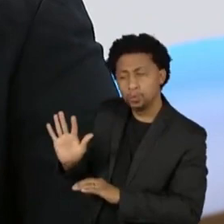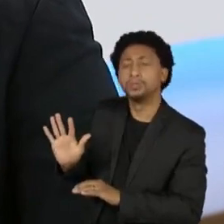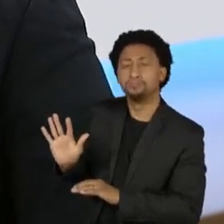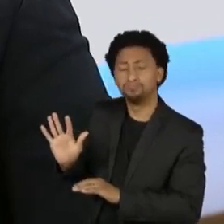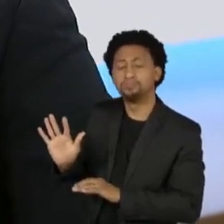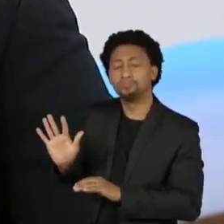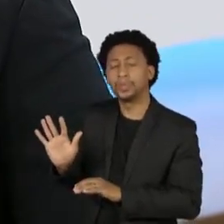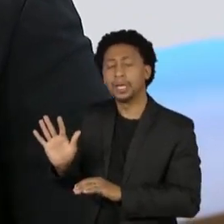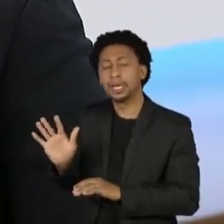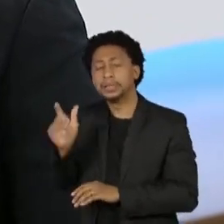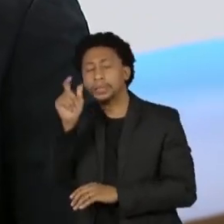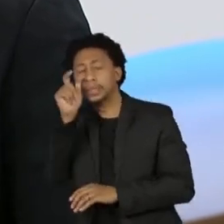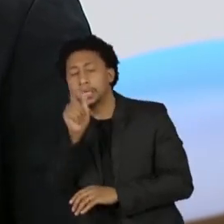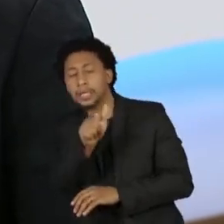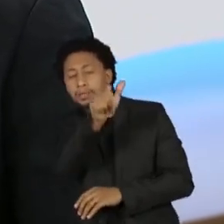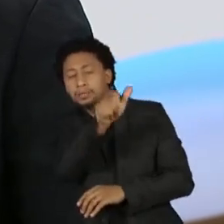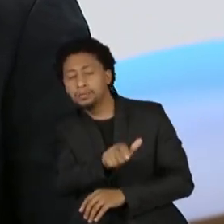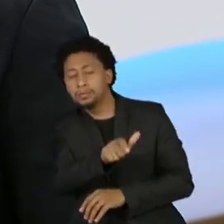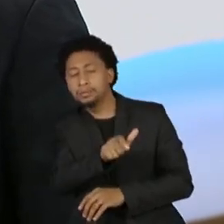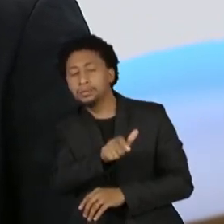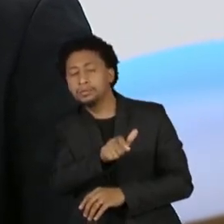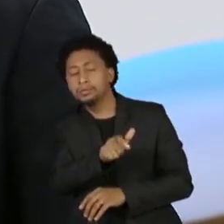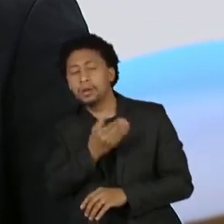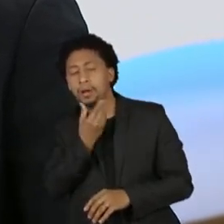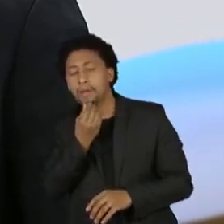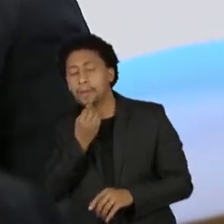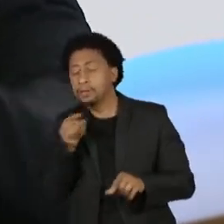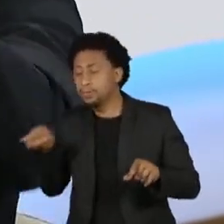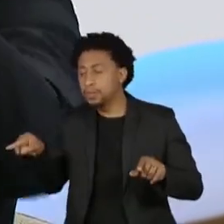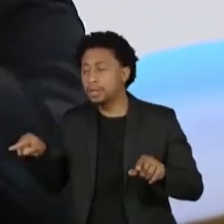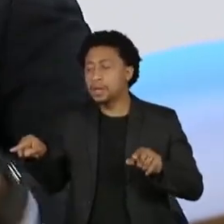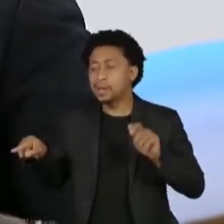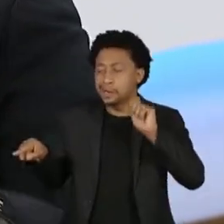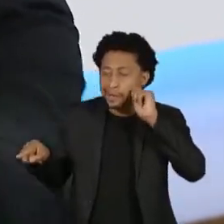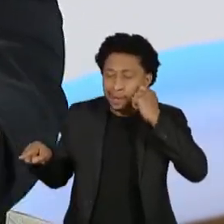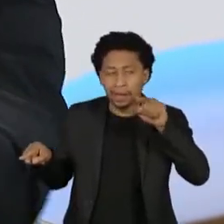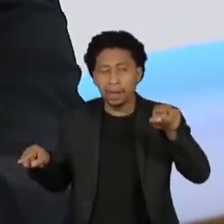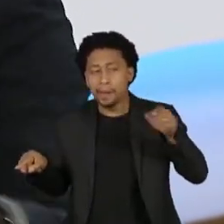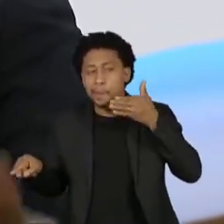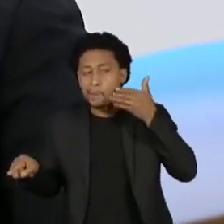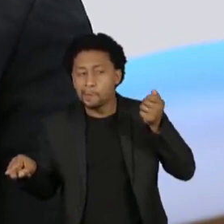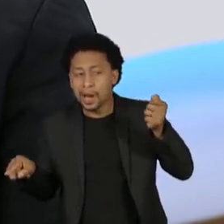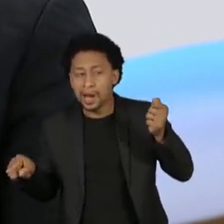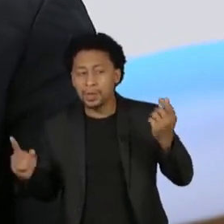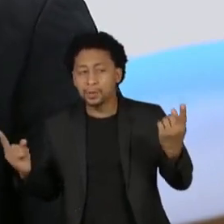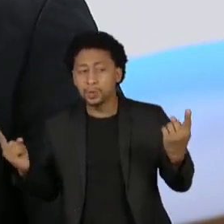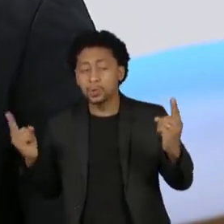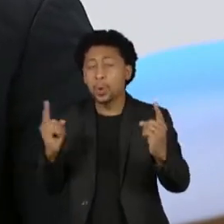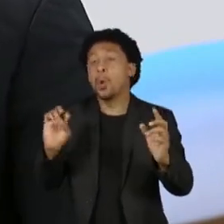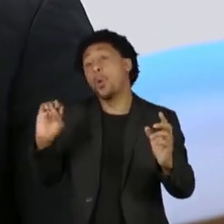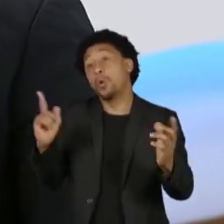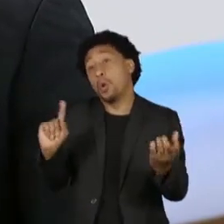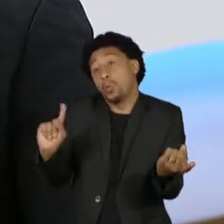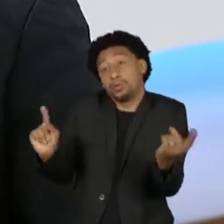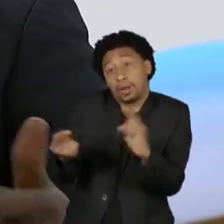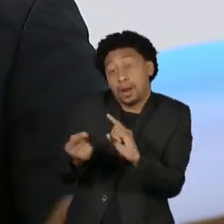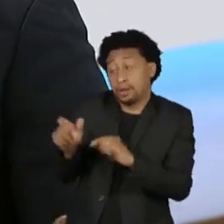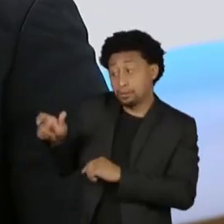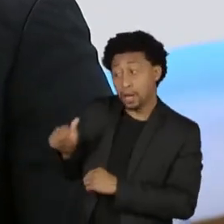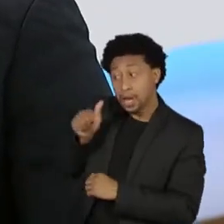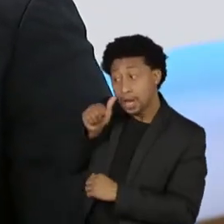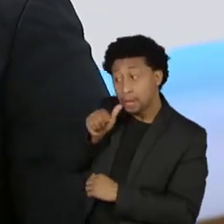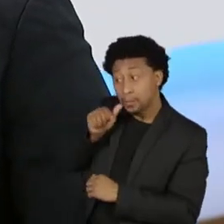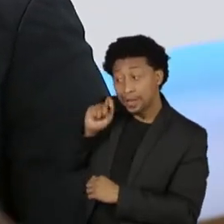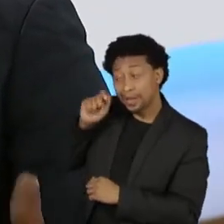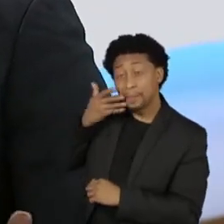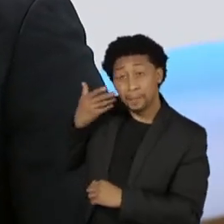um rapaz De repente é branco e tudo mas pela questão de repente Mas pela aquela questão da